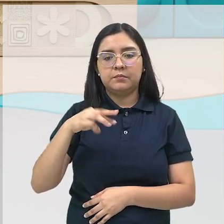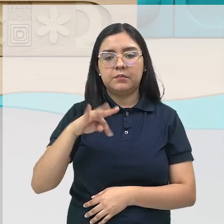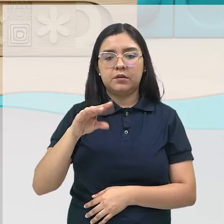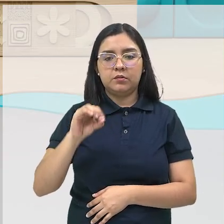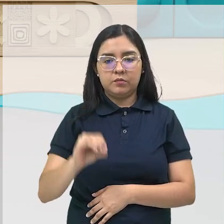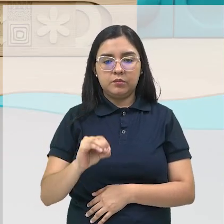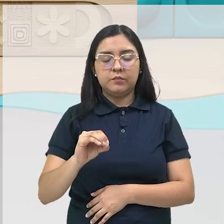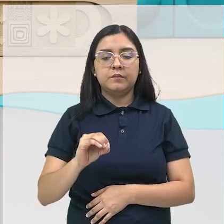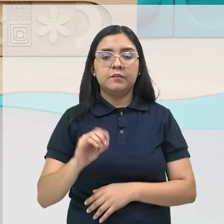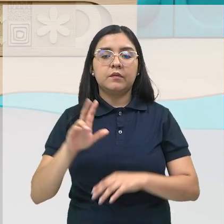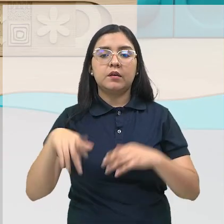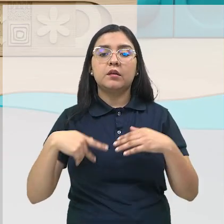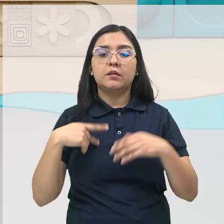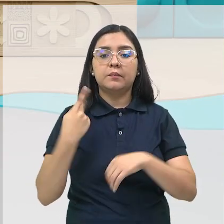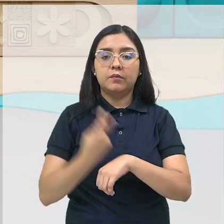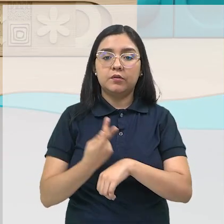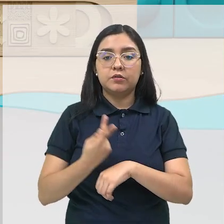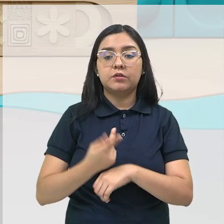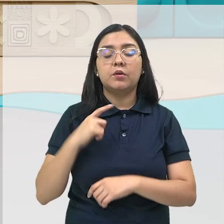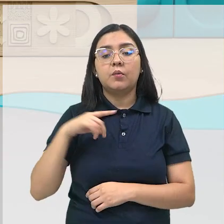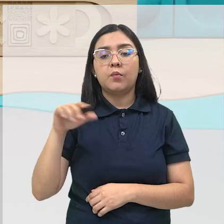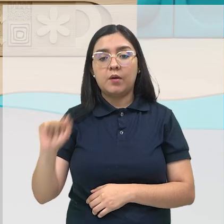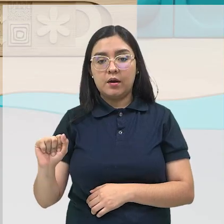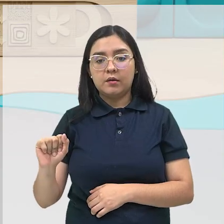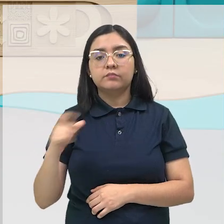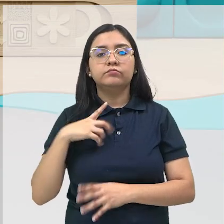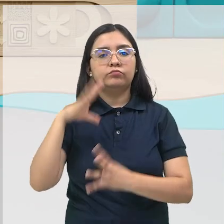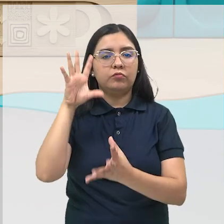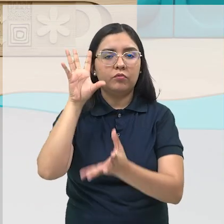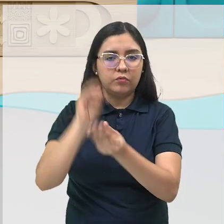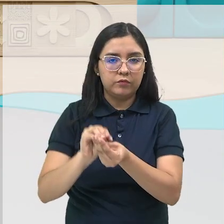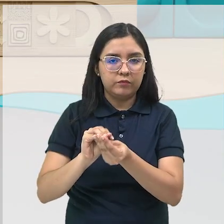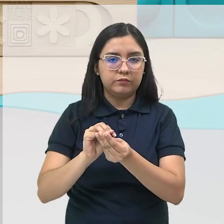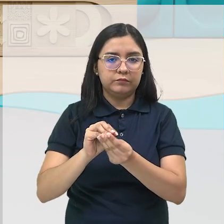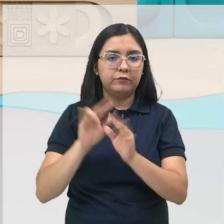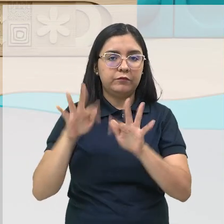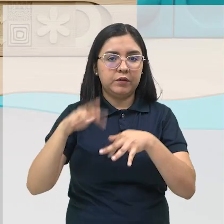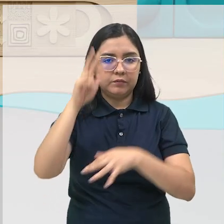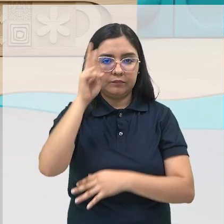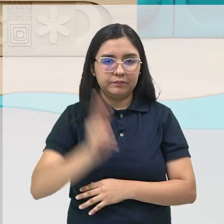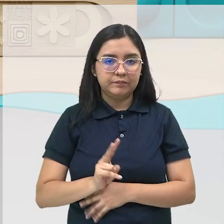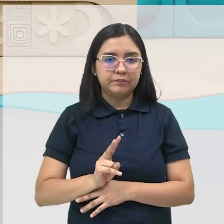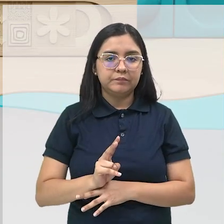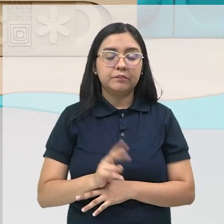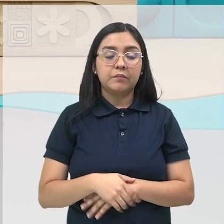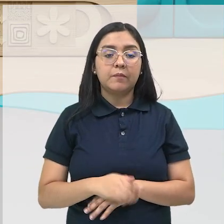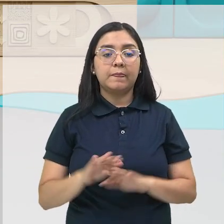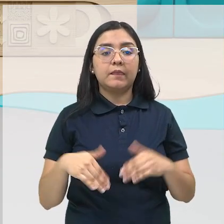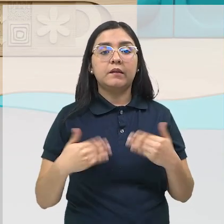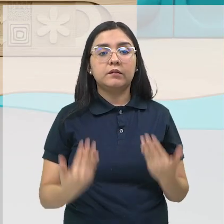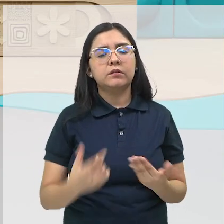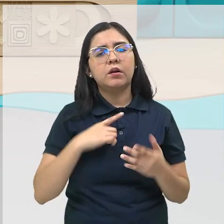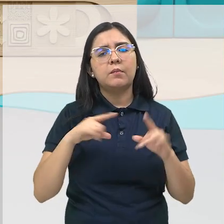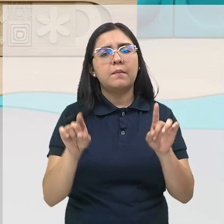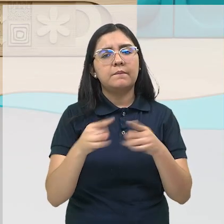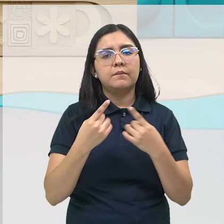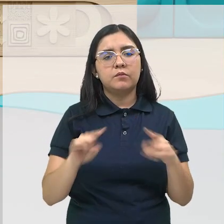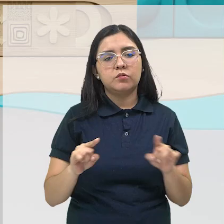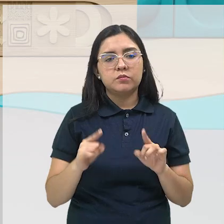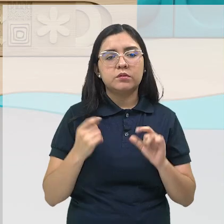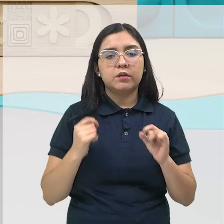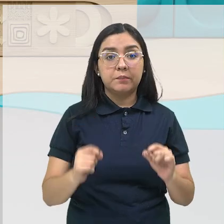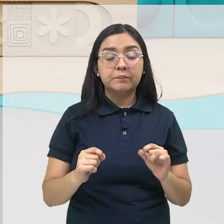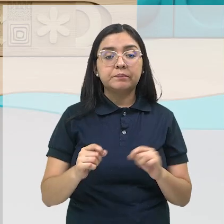o a recapitulação, como se fosse um desfecho dessa história. Então, quando você pega uma música clássica,